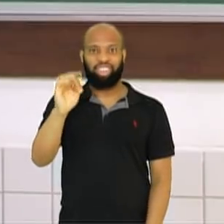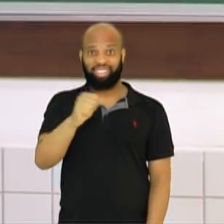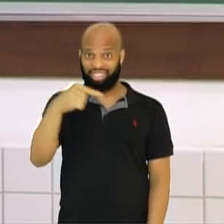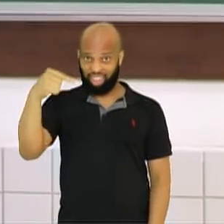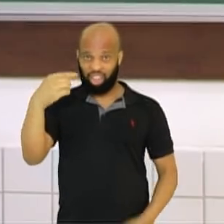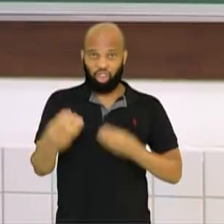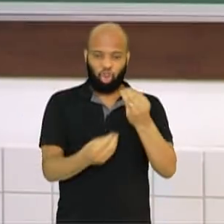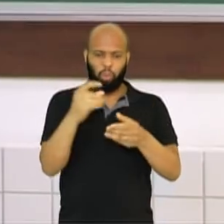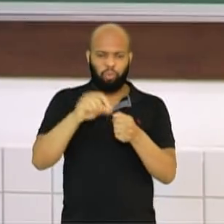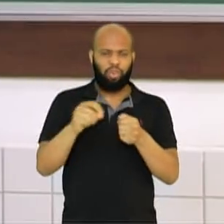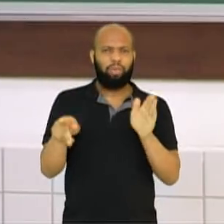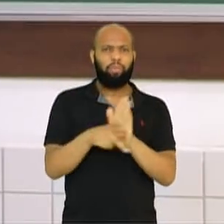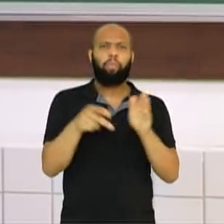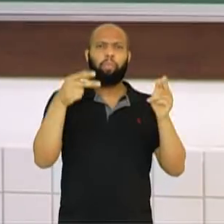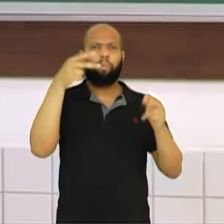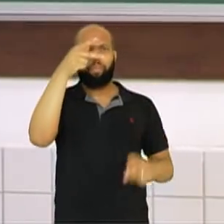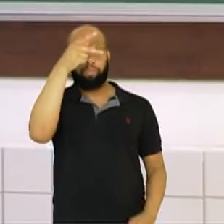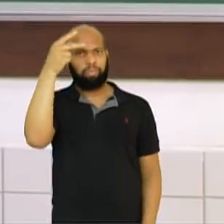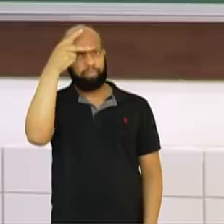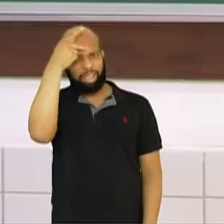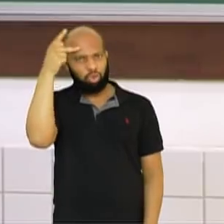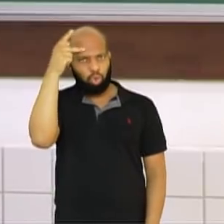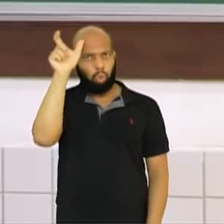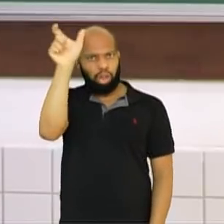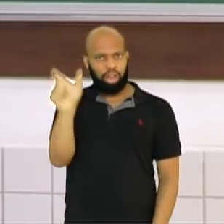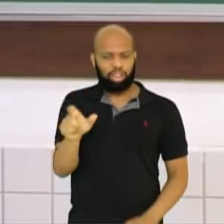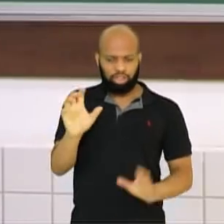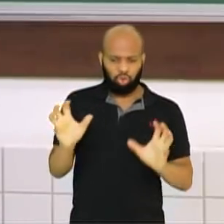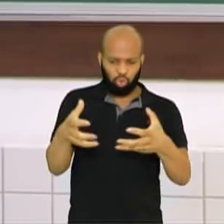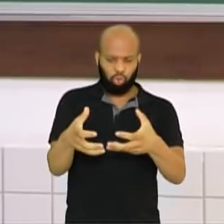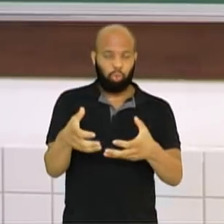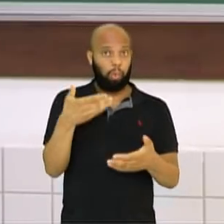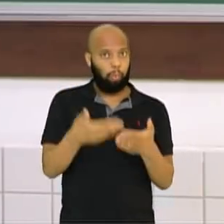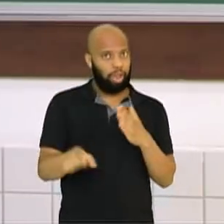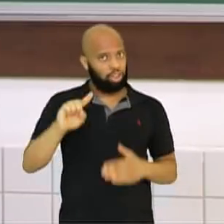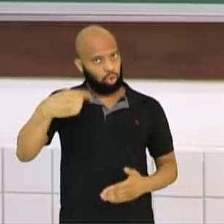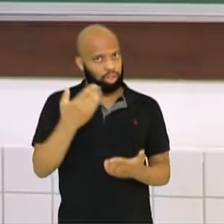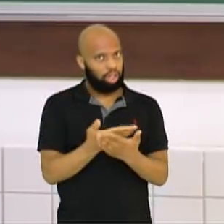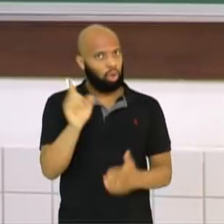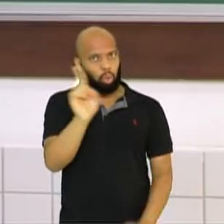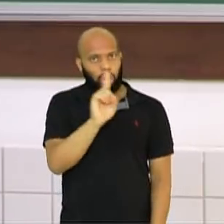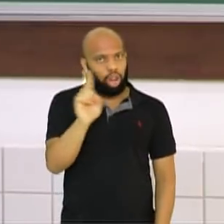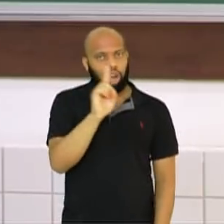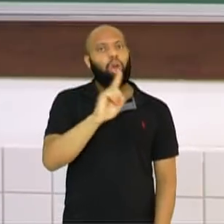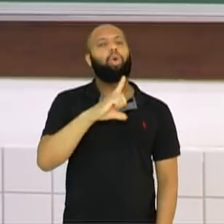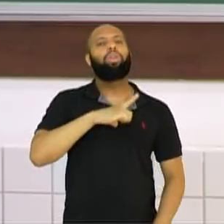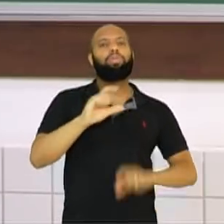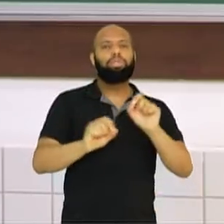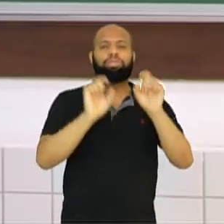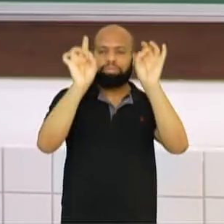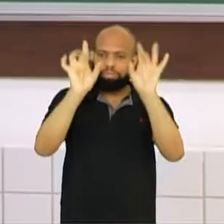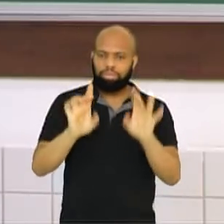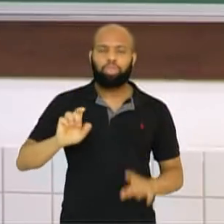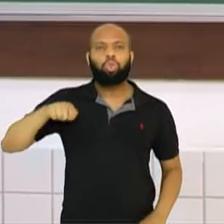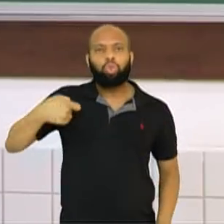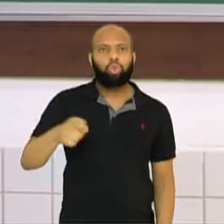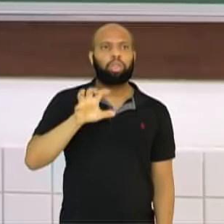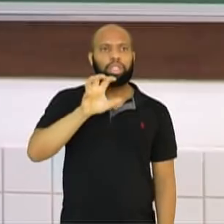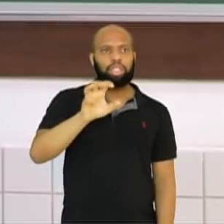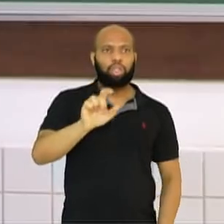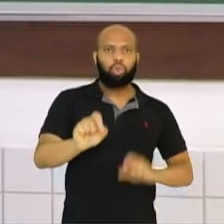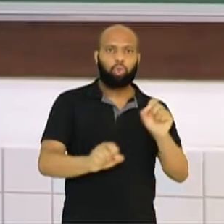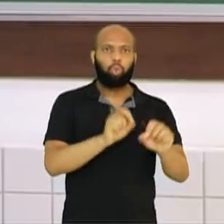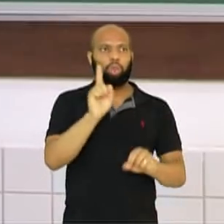função de lugar da memória do povo Chetá. Não percam na próxima aula, a aula 82, vai ser especial aí sobre